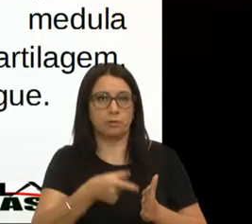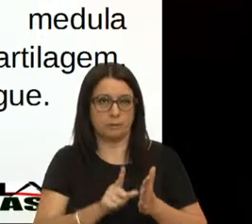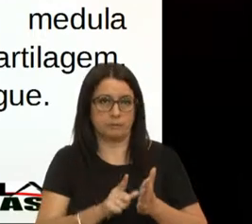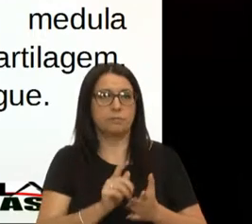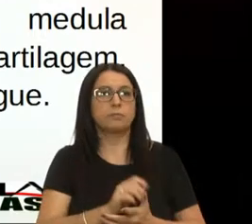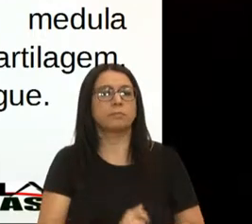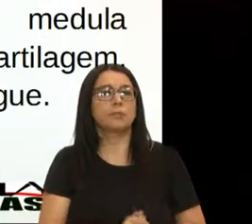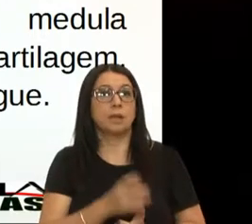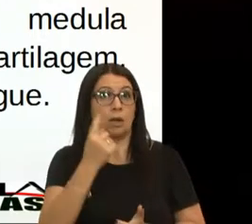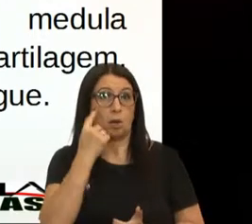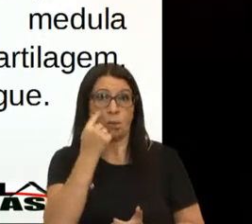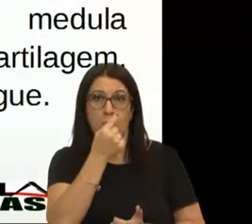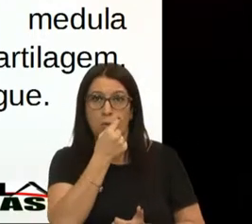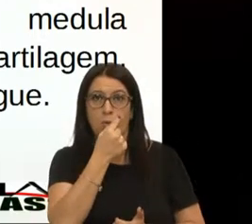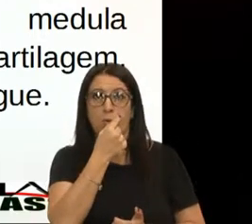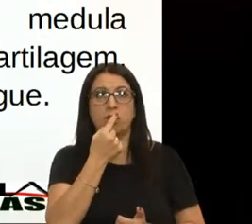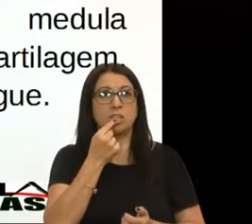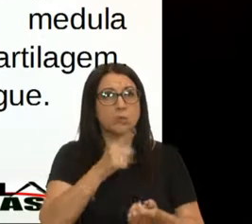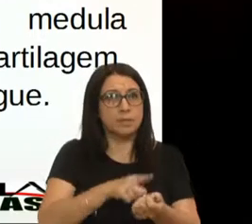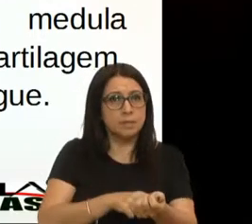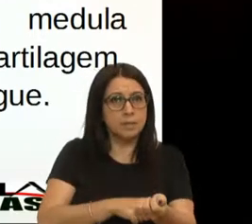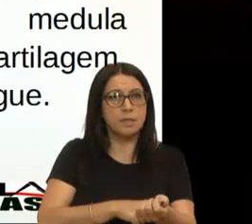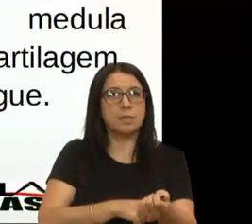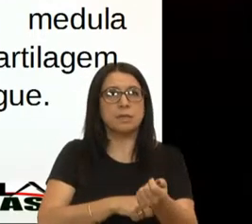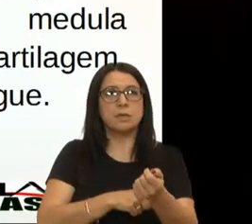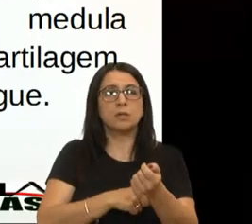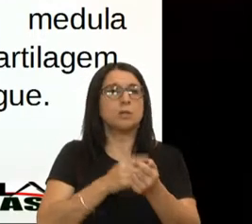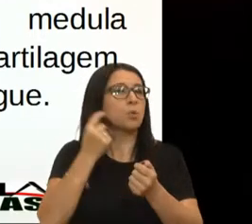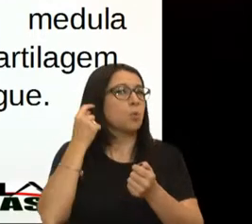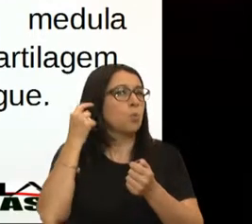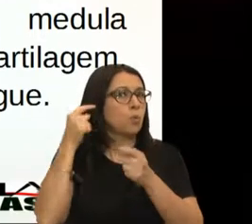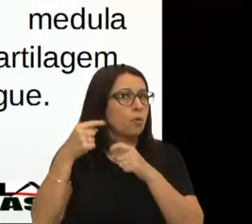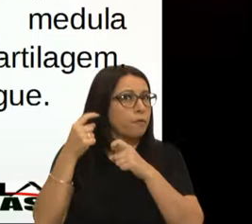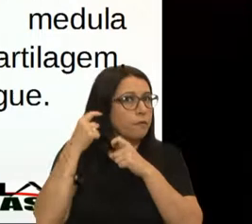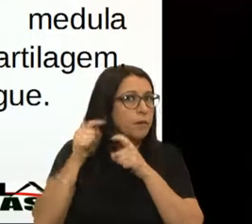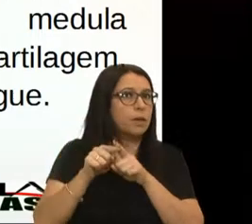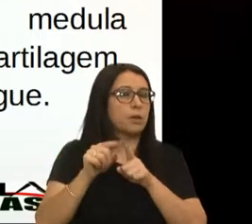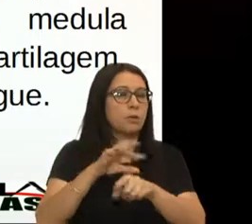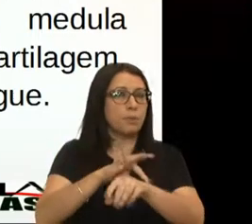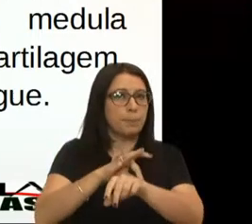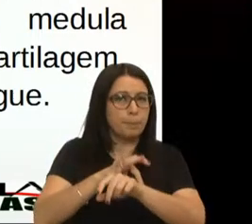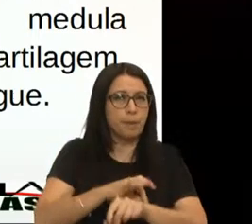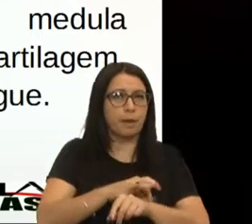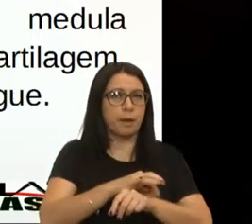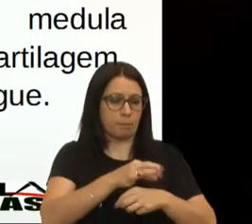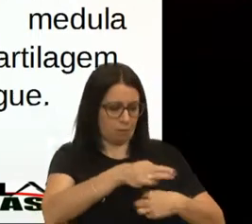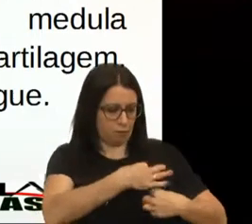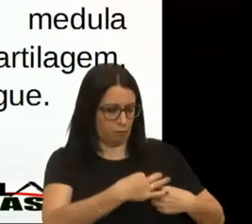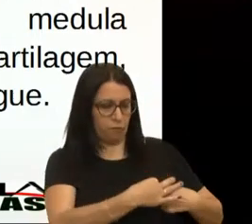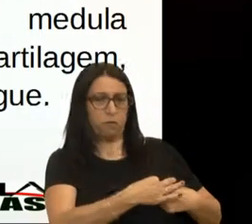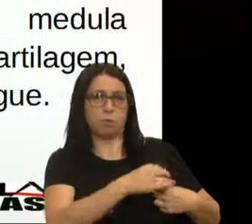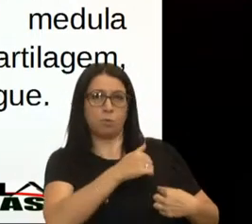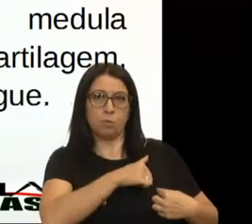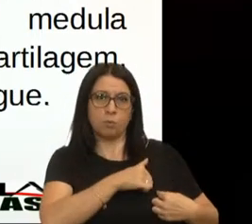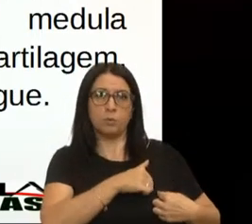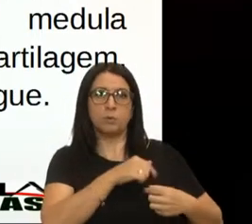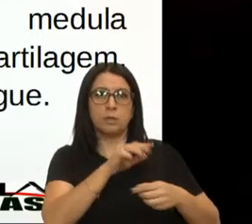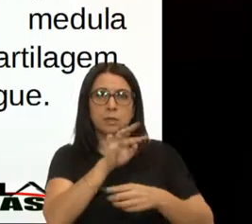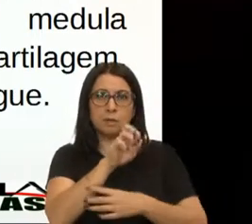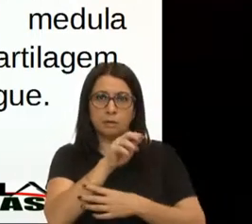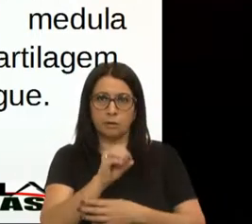Carolina, córneas, vasos sanguíneos, ossículos do ouvido, pele, válvulas cardíacas, medula óssea,